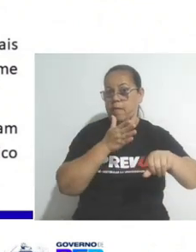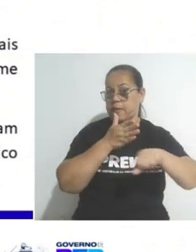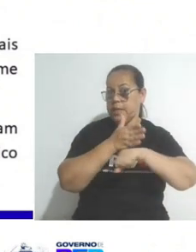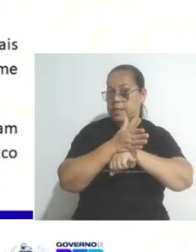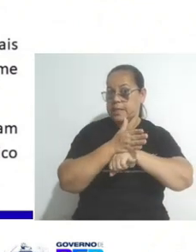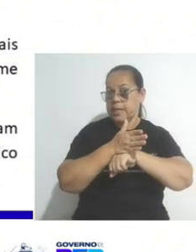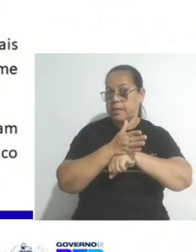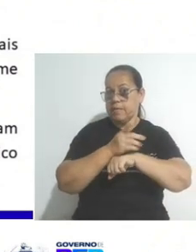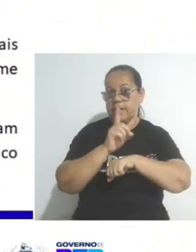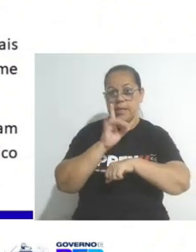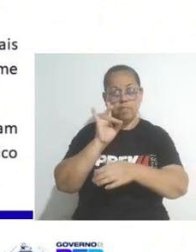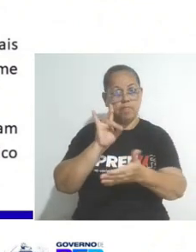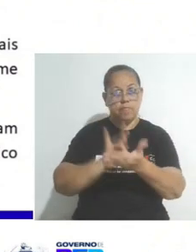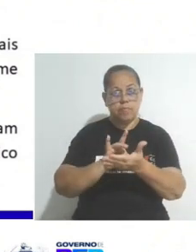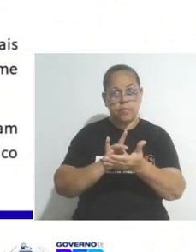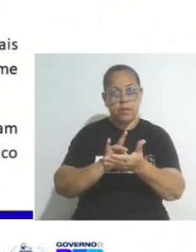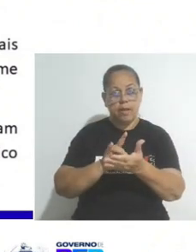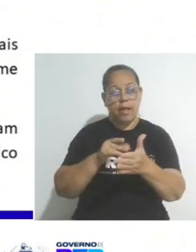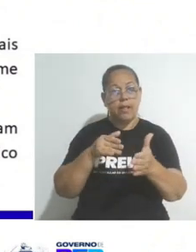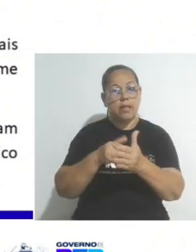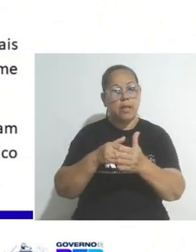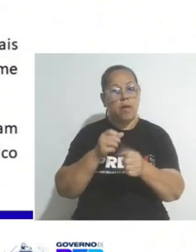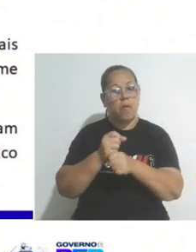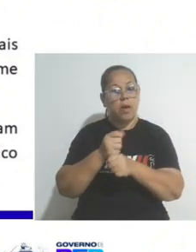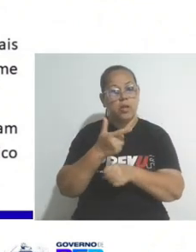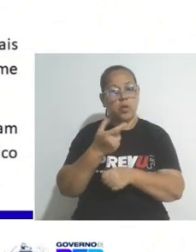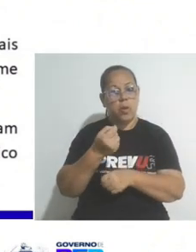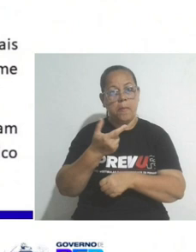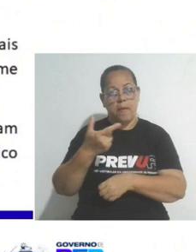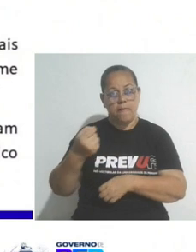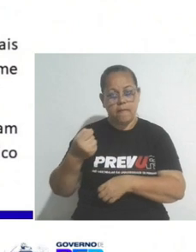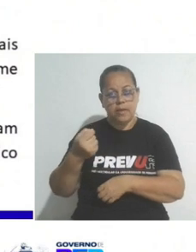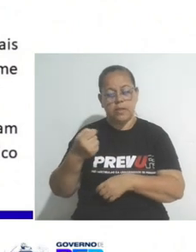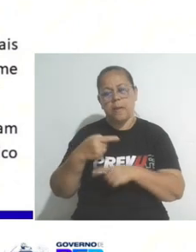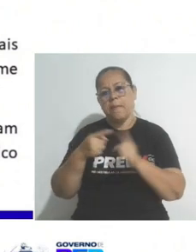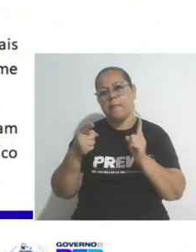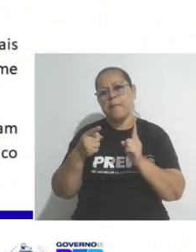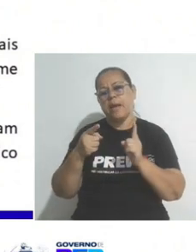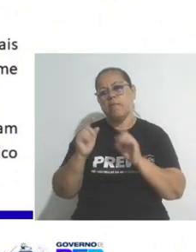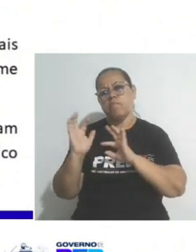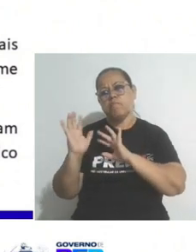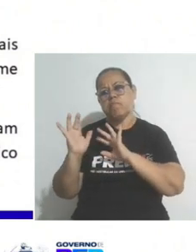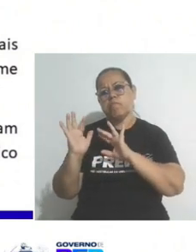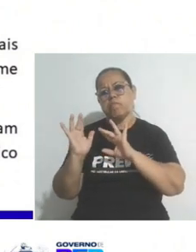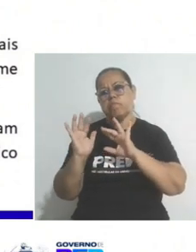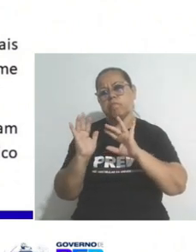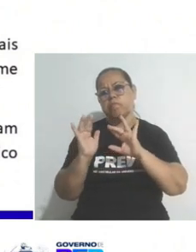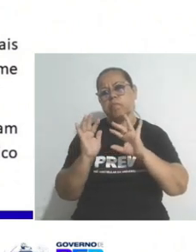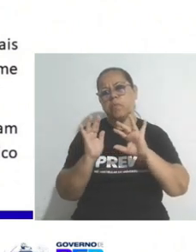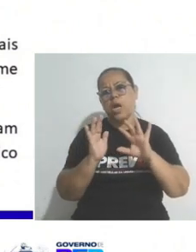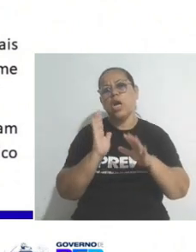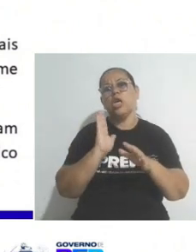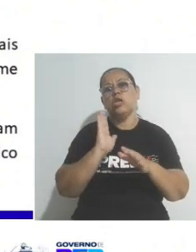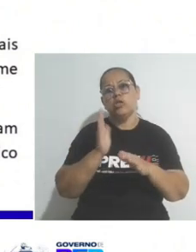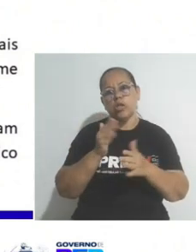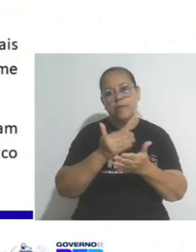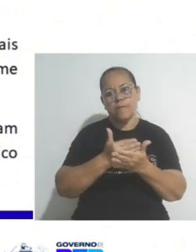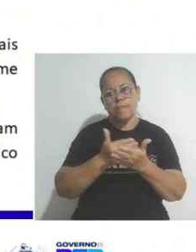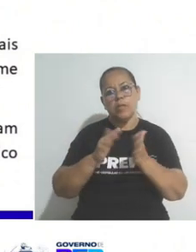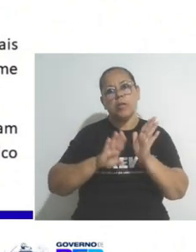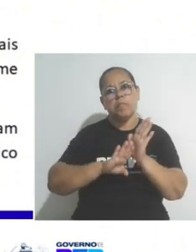até o ano de 2020 o volume de imigrantes já começou a subir